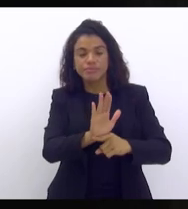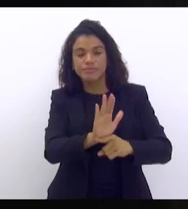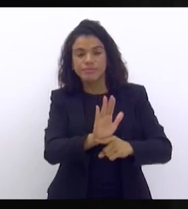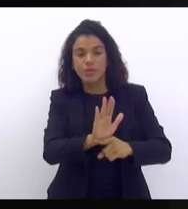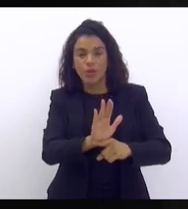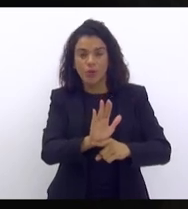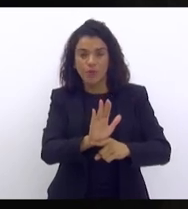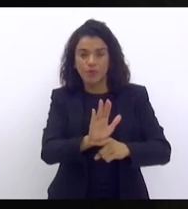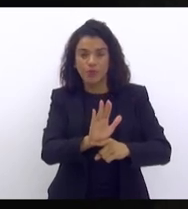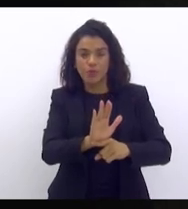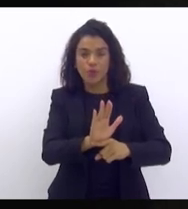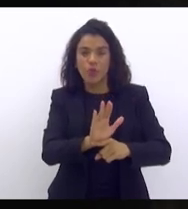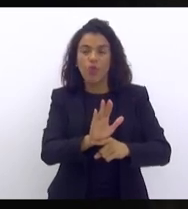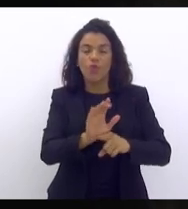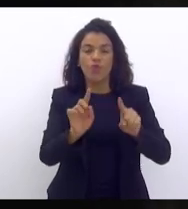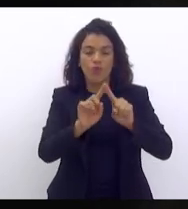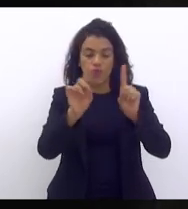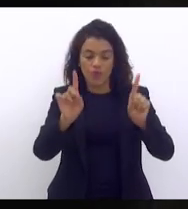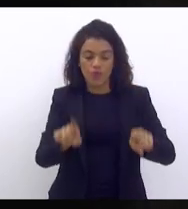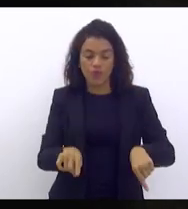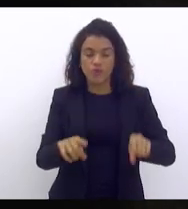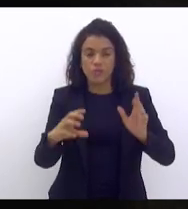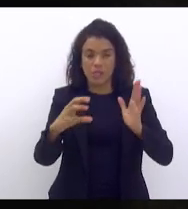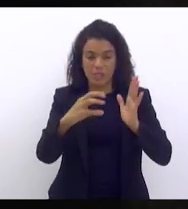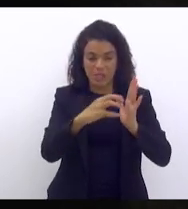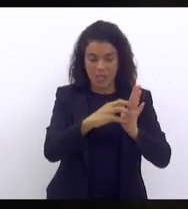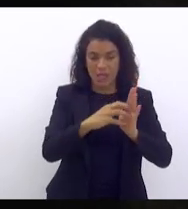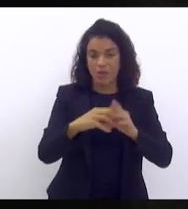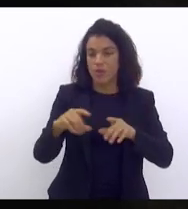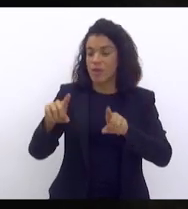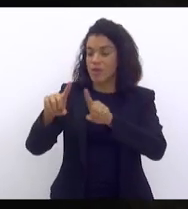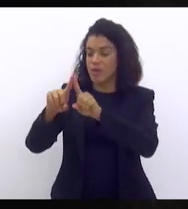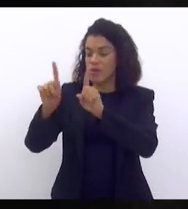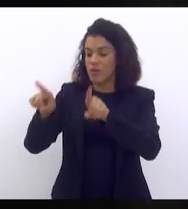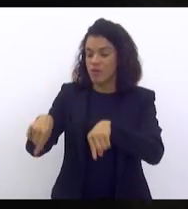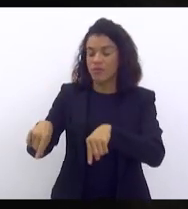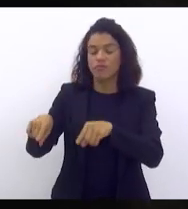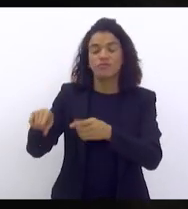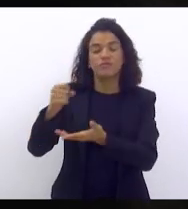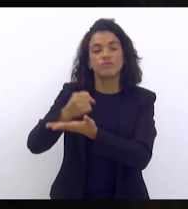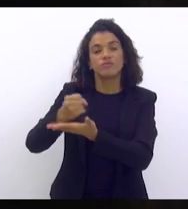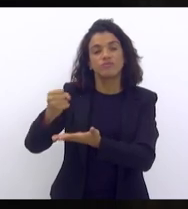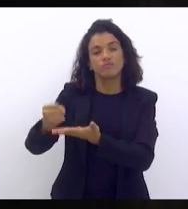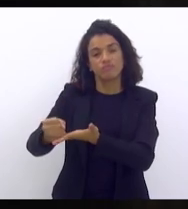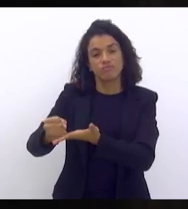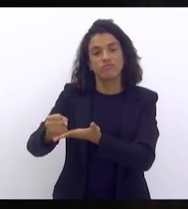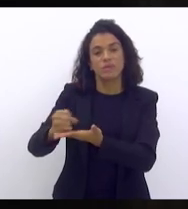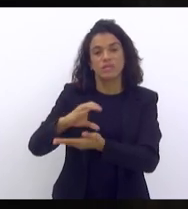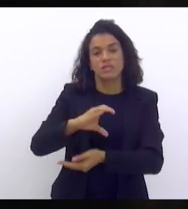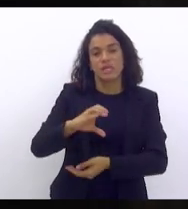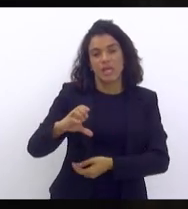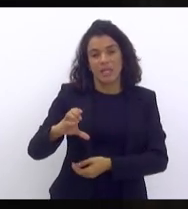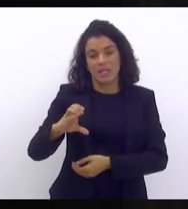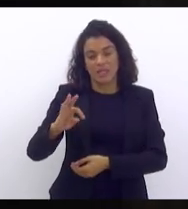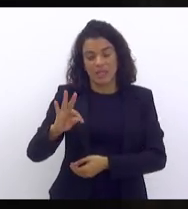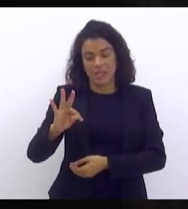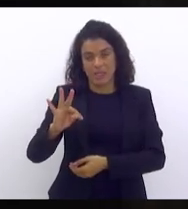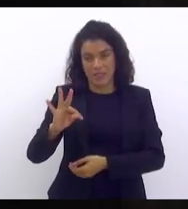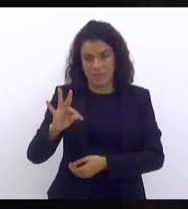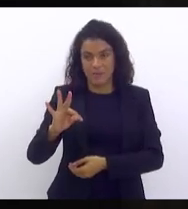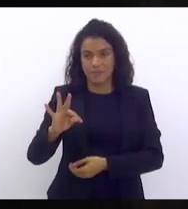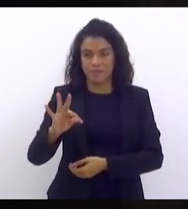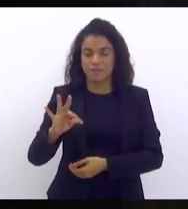o estatutário e o CLT, tá? Porque nós da Colurb, né, nós temos uma